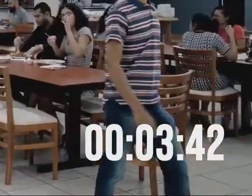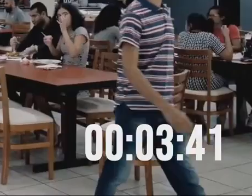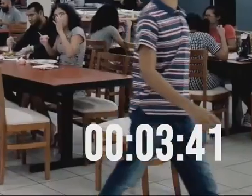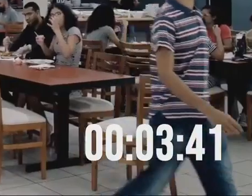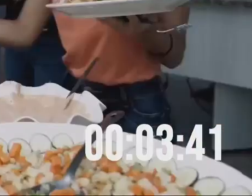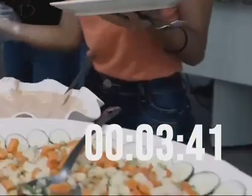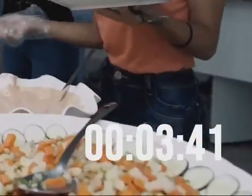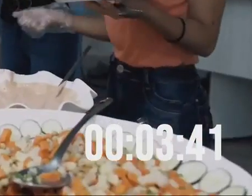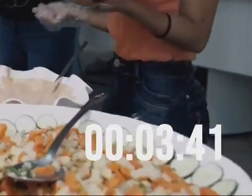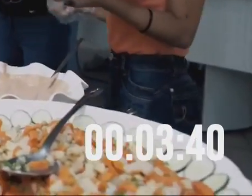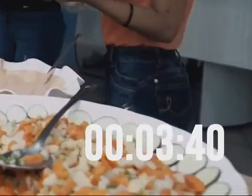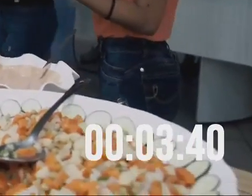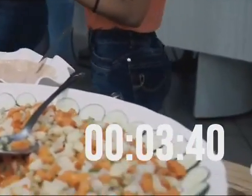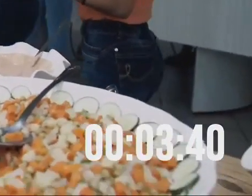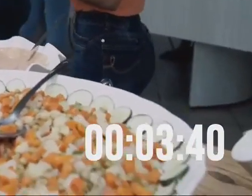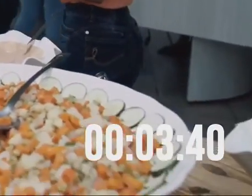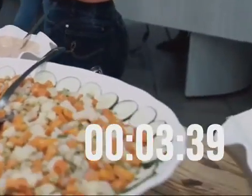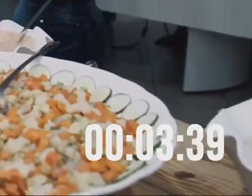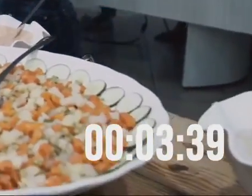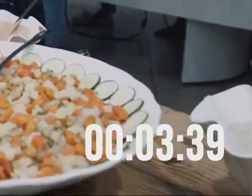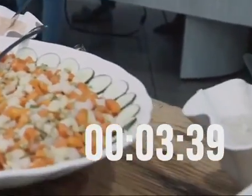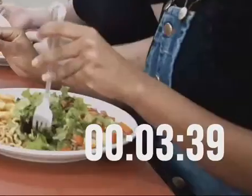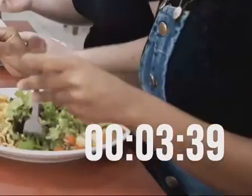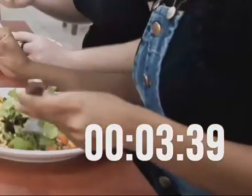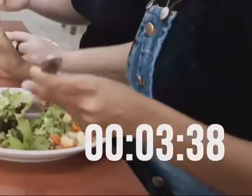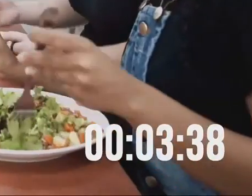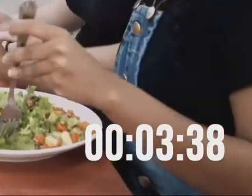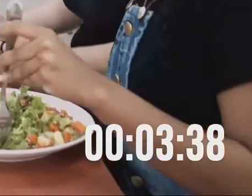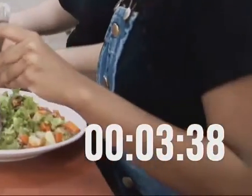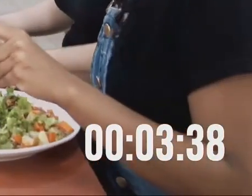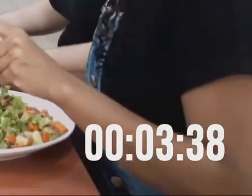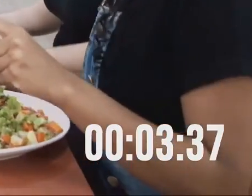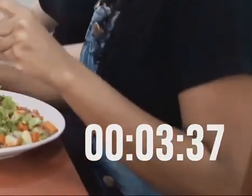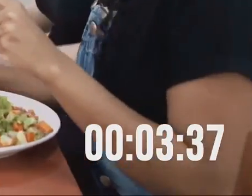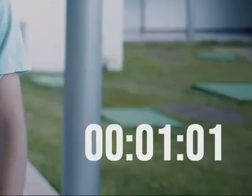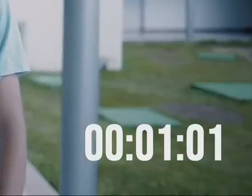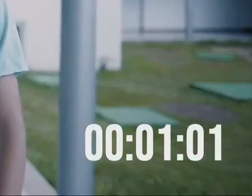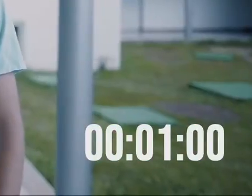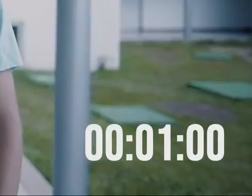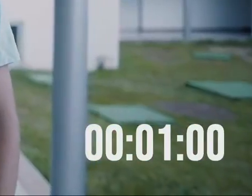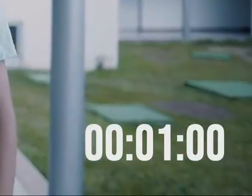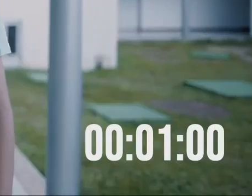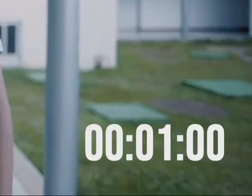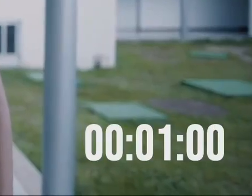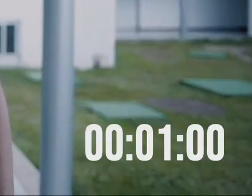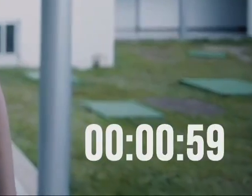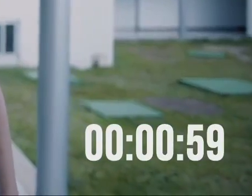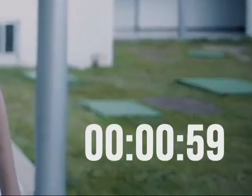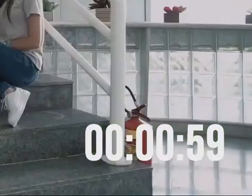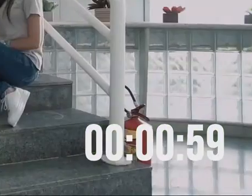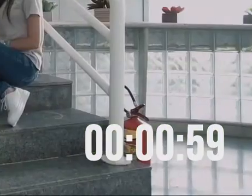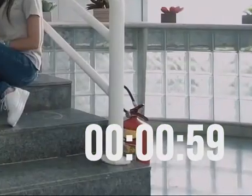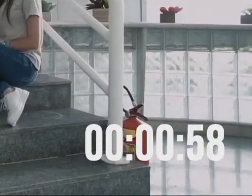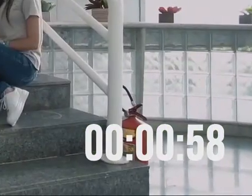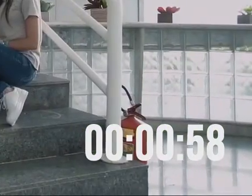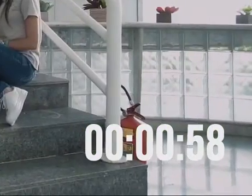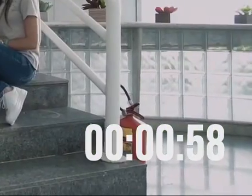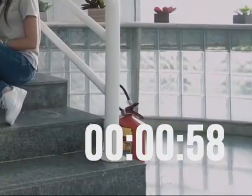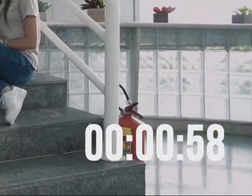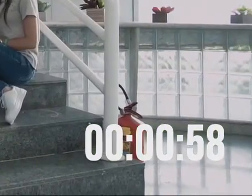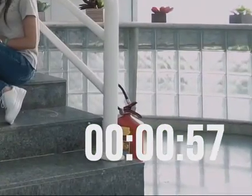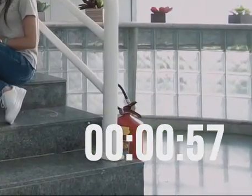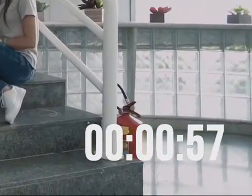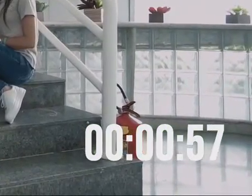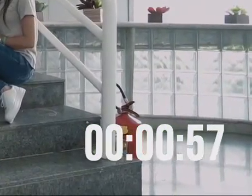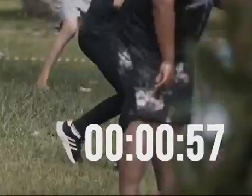Falando em atividades em grupo, quem não gosta de comer bem, não é mesmo? A FADBA preza muito horas, acompanhados dos melhores amigos, e